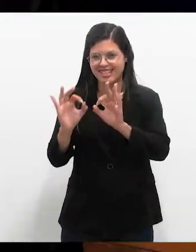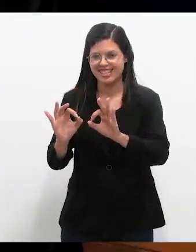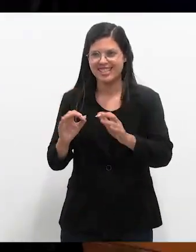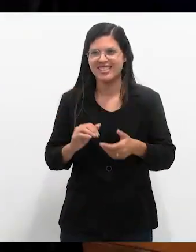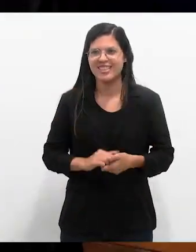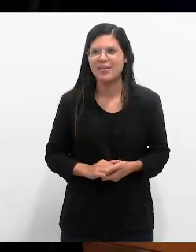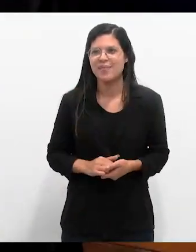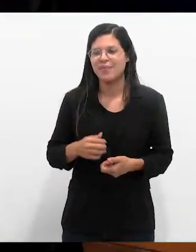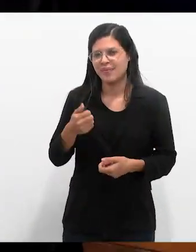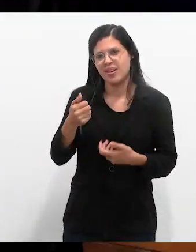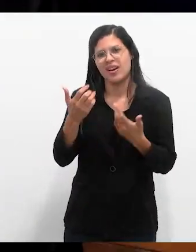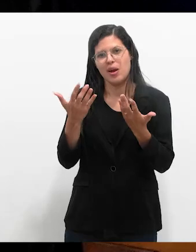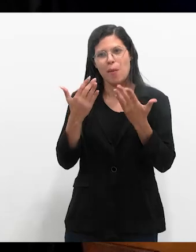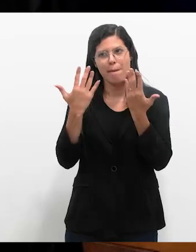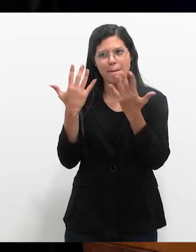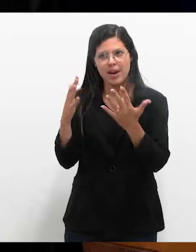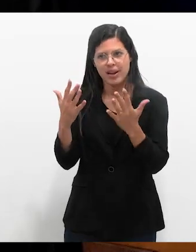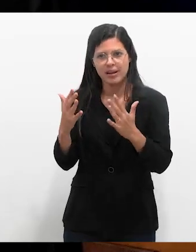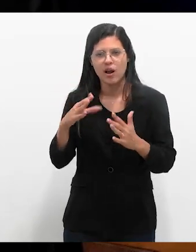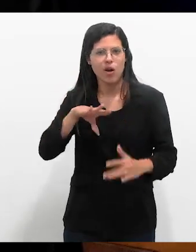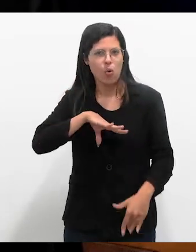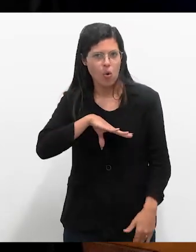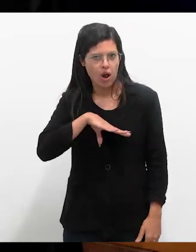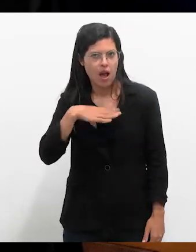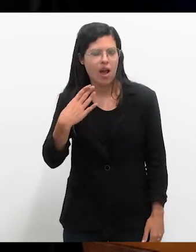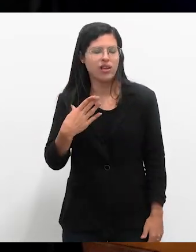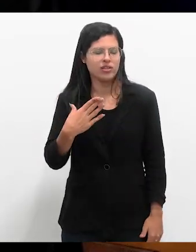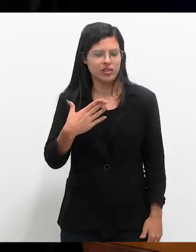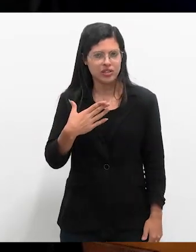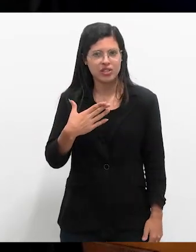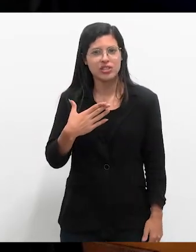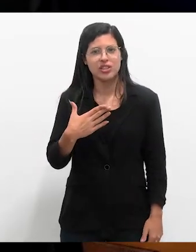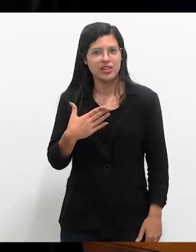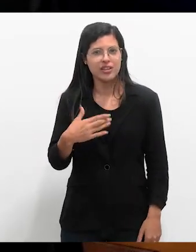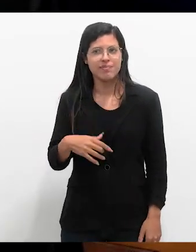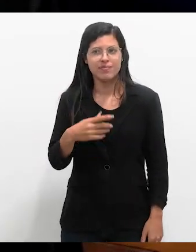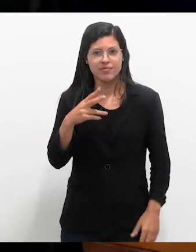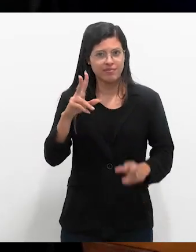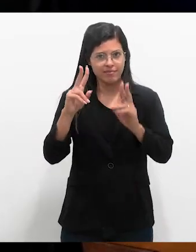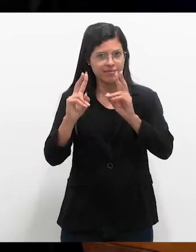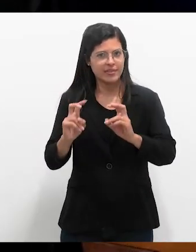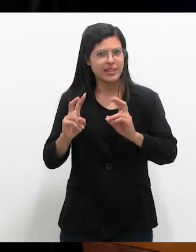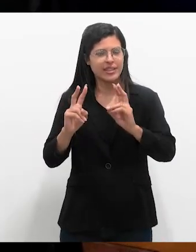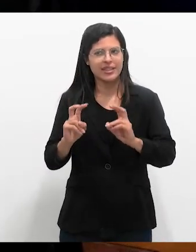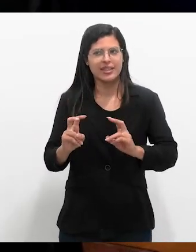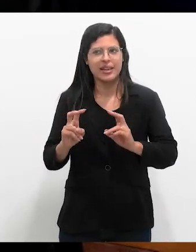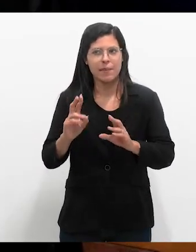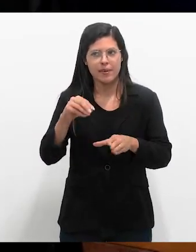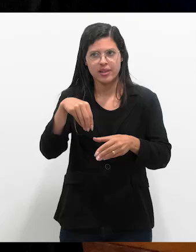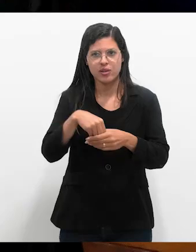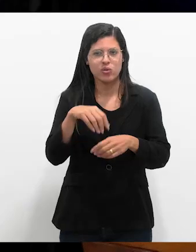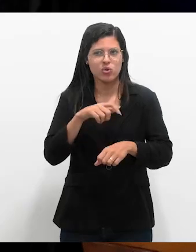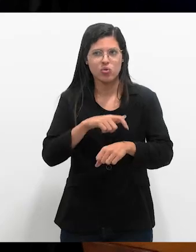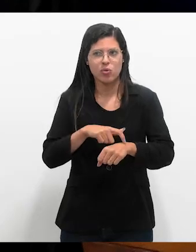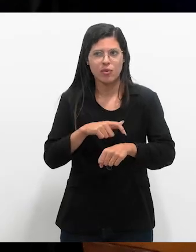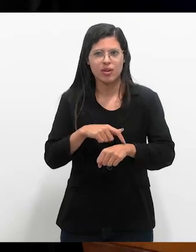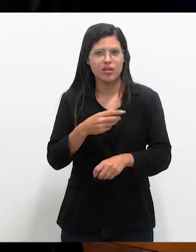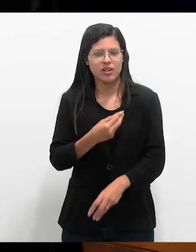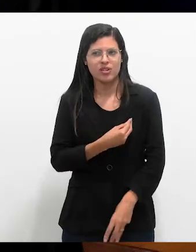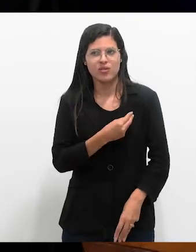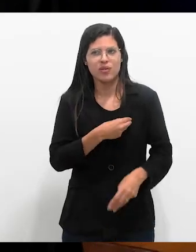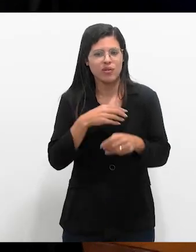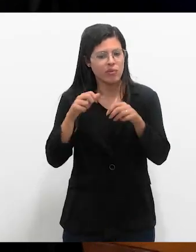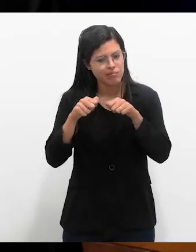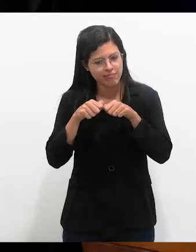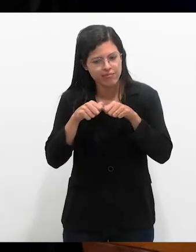Olha, primeiramente eu parabenizo a ousadia e a coragem, né, de trazer um tema como esse dentro de um momento que a gente